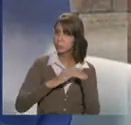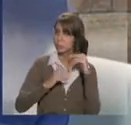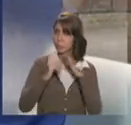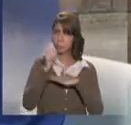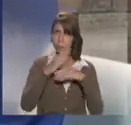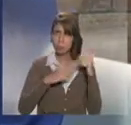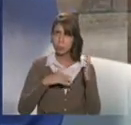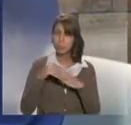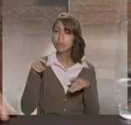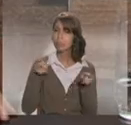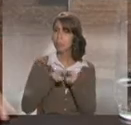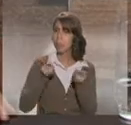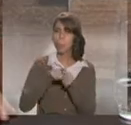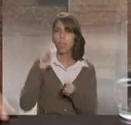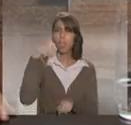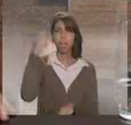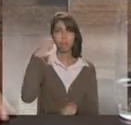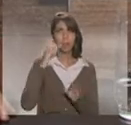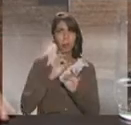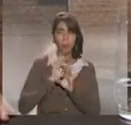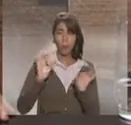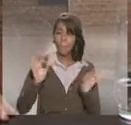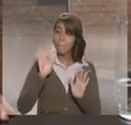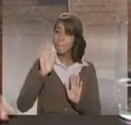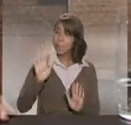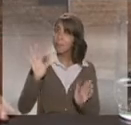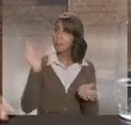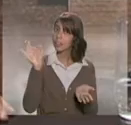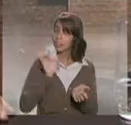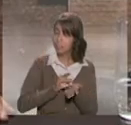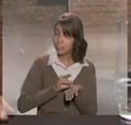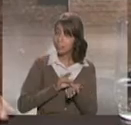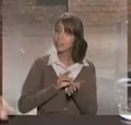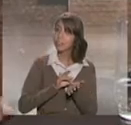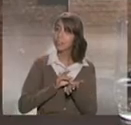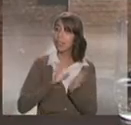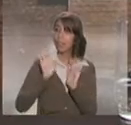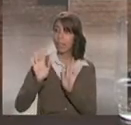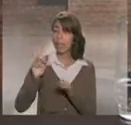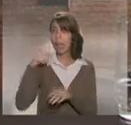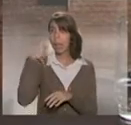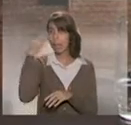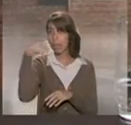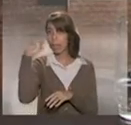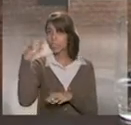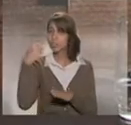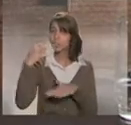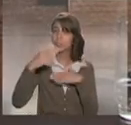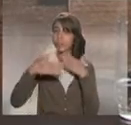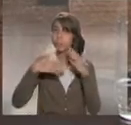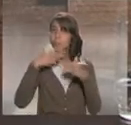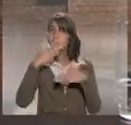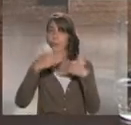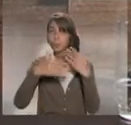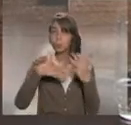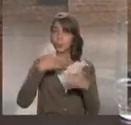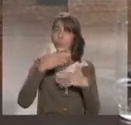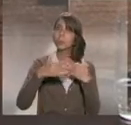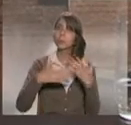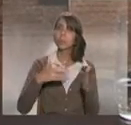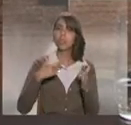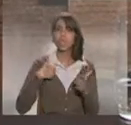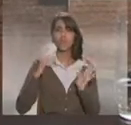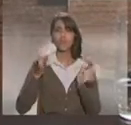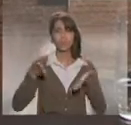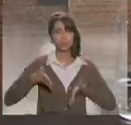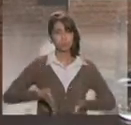atriz é exatamente mas na verdade é que ela enquanto a atriz nela foi vindo depois fazendo eu já tinha